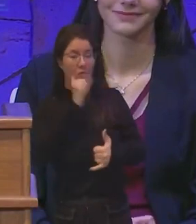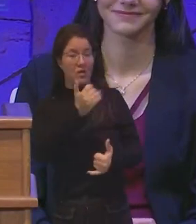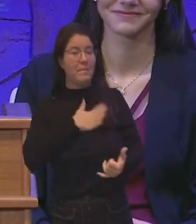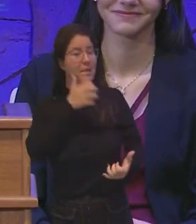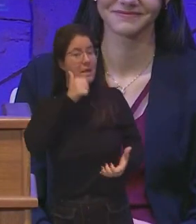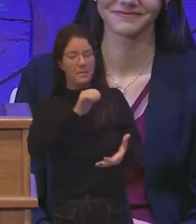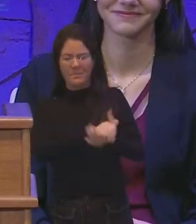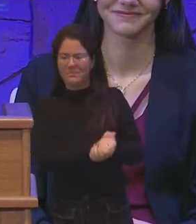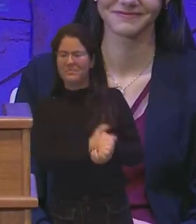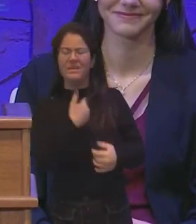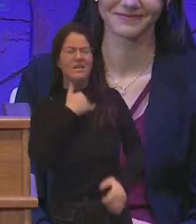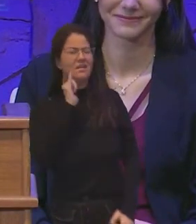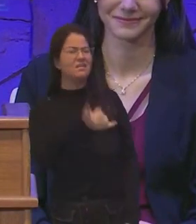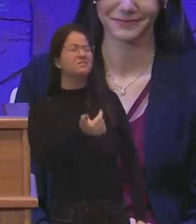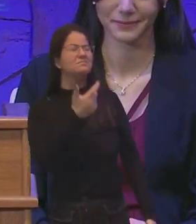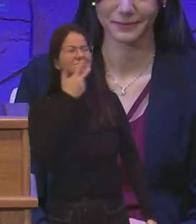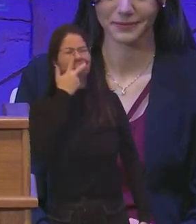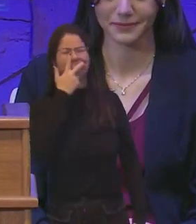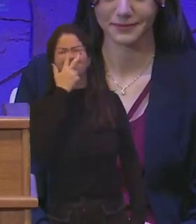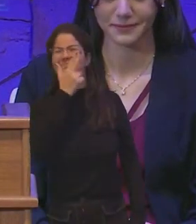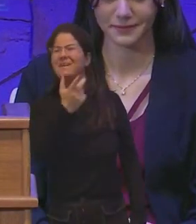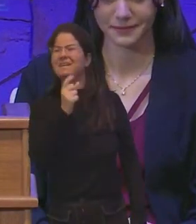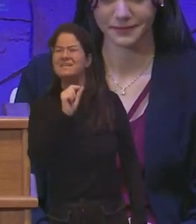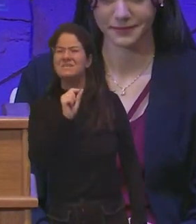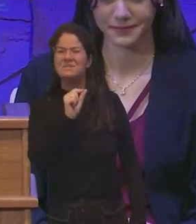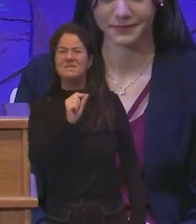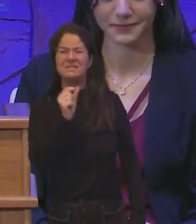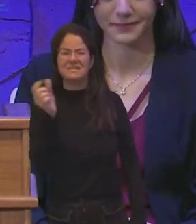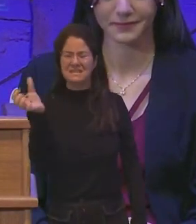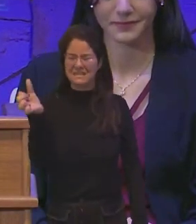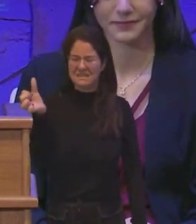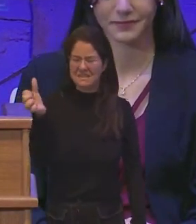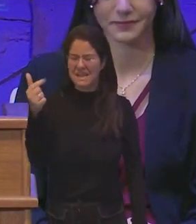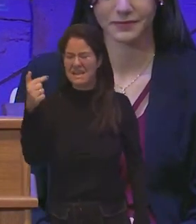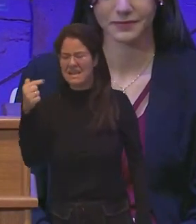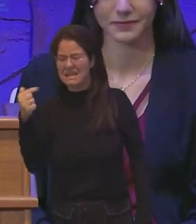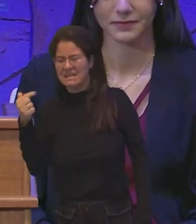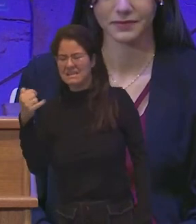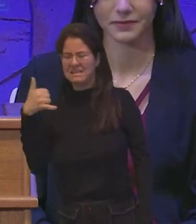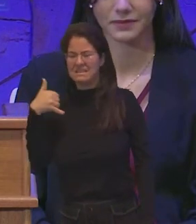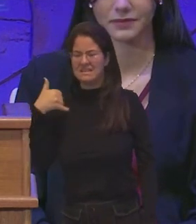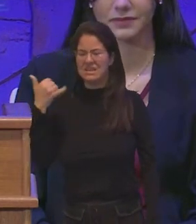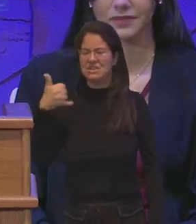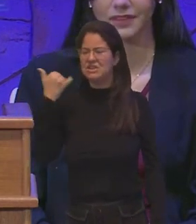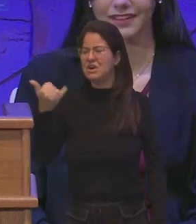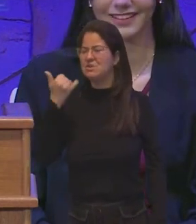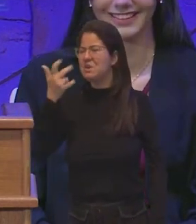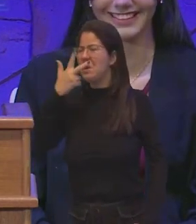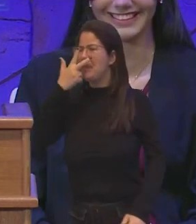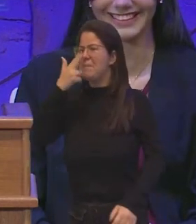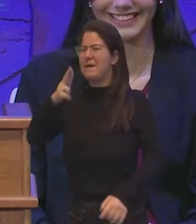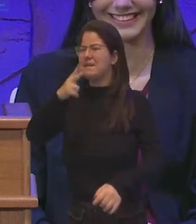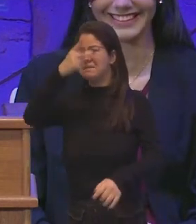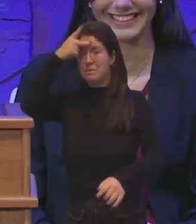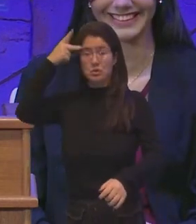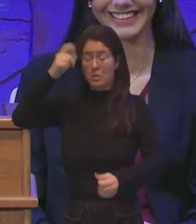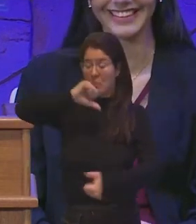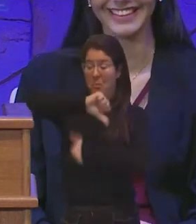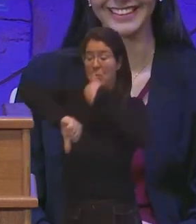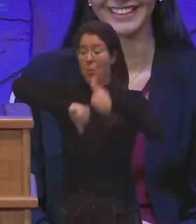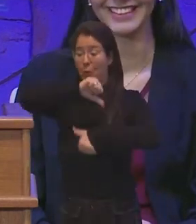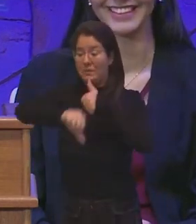a impressão que eu tenho é que dos 6 para os 7 anos a iniquidade entra no indivíduo.